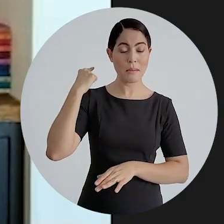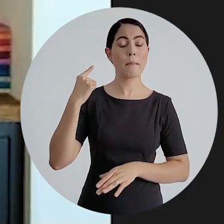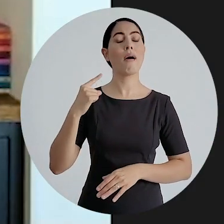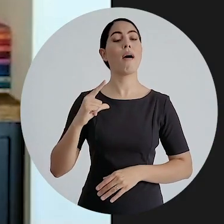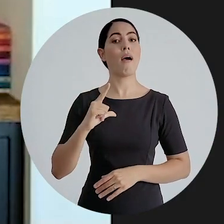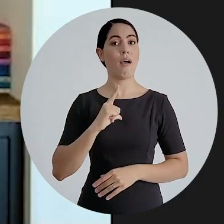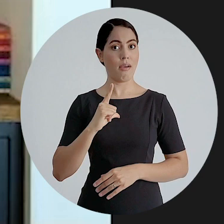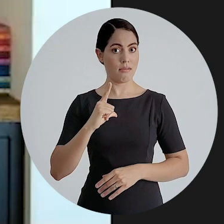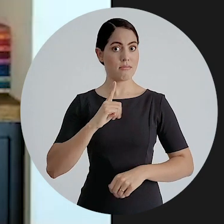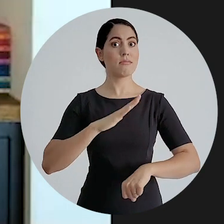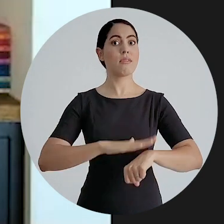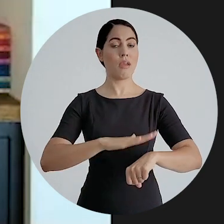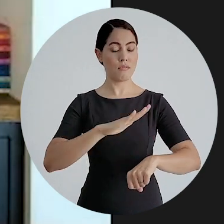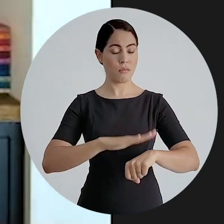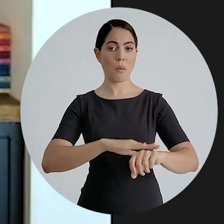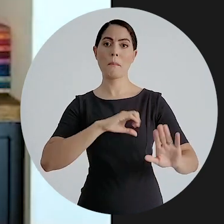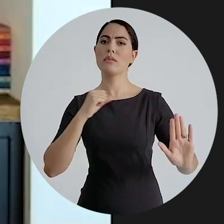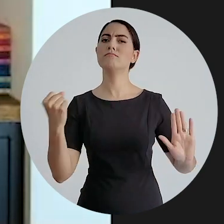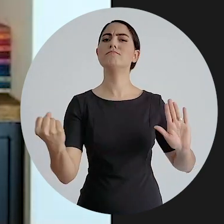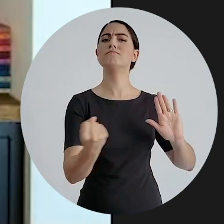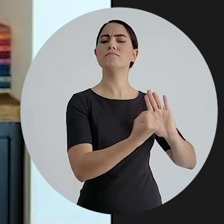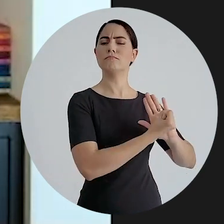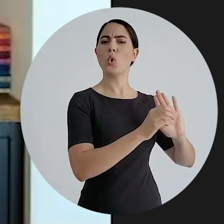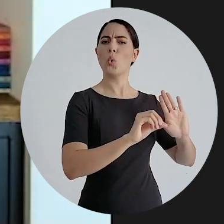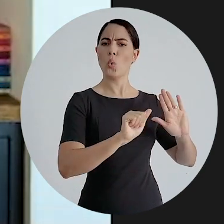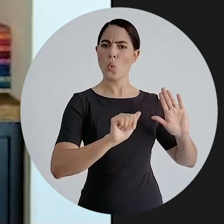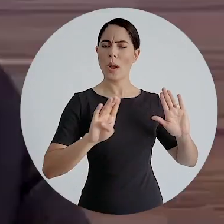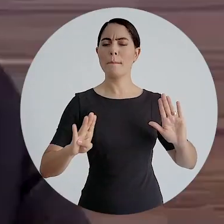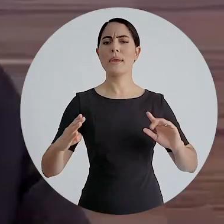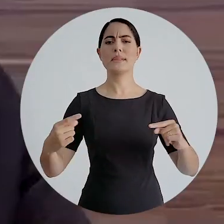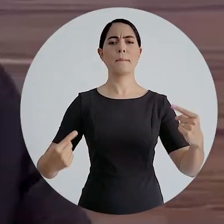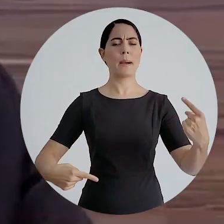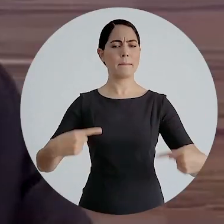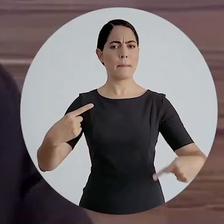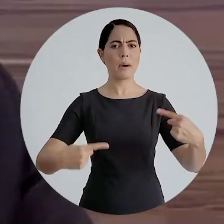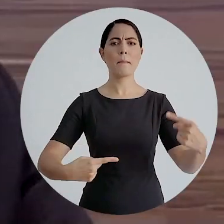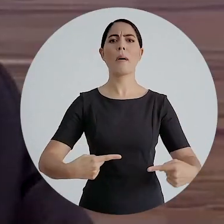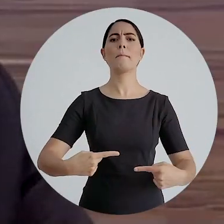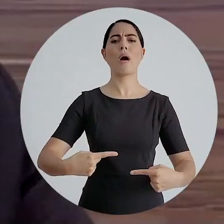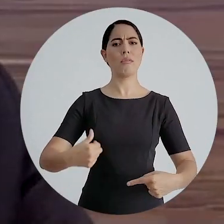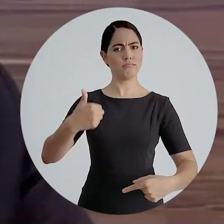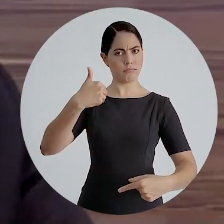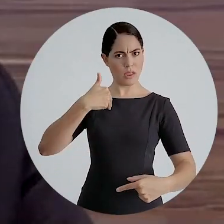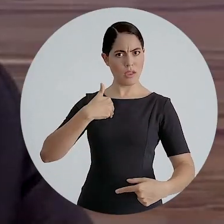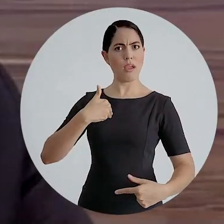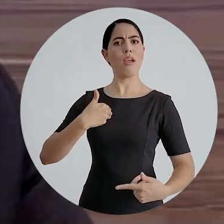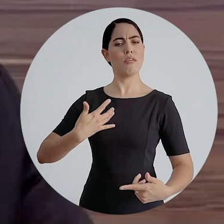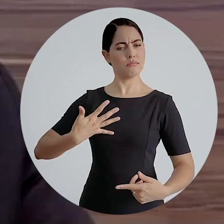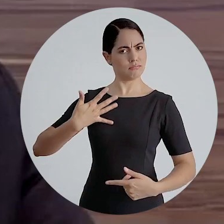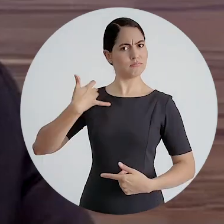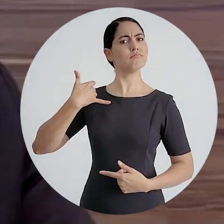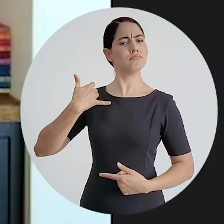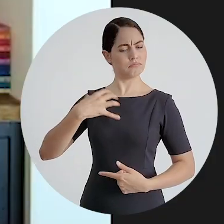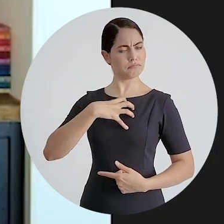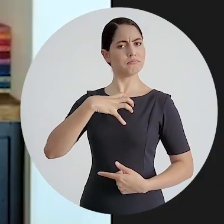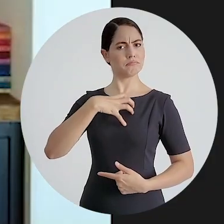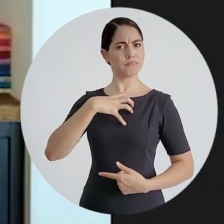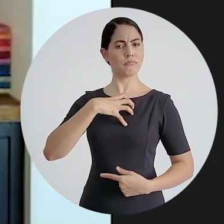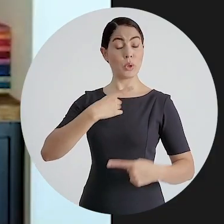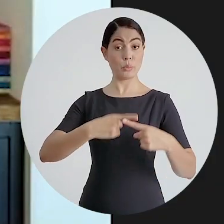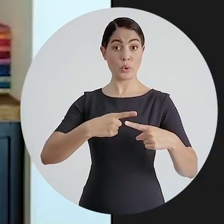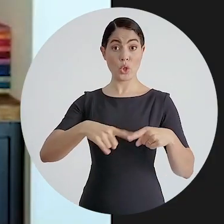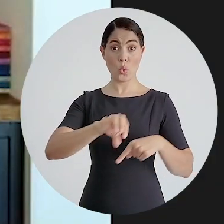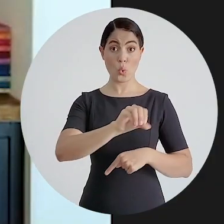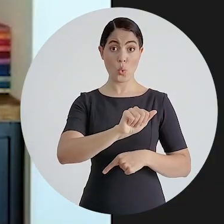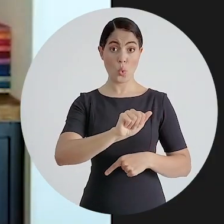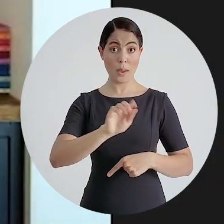semana foi um momento marcante da história da OAB. Debate franco, eu me orgulho muito do